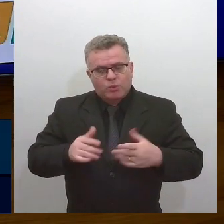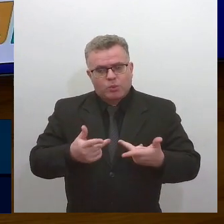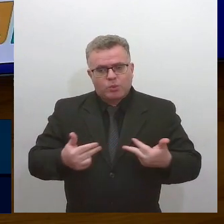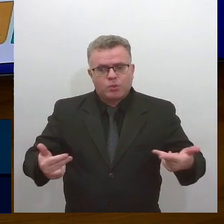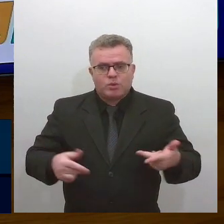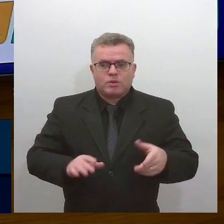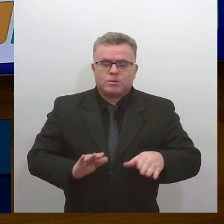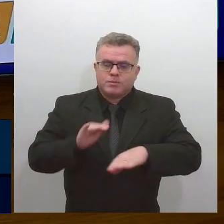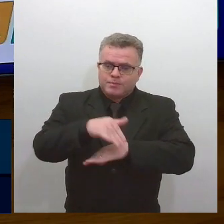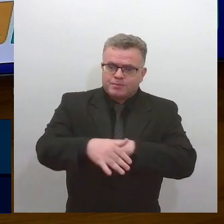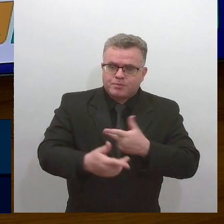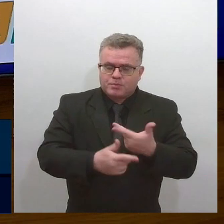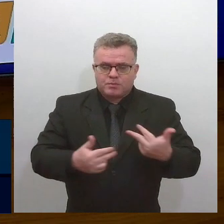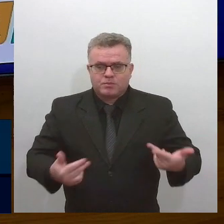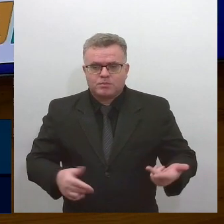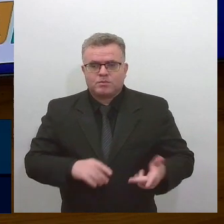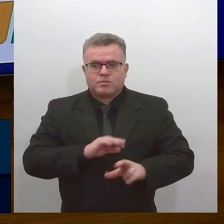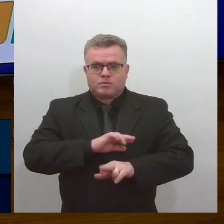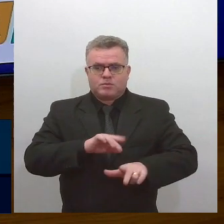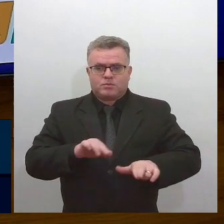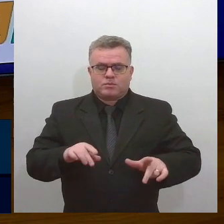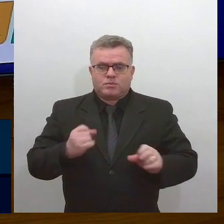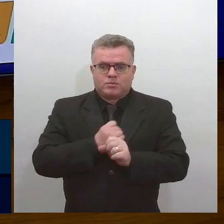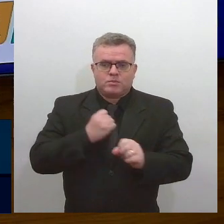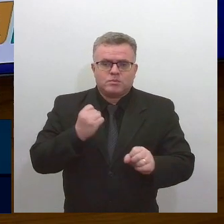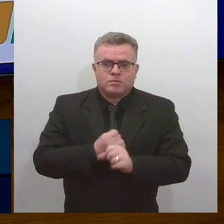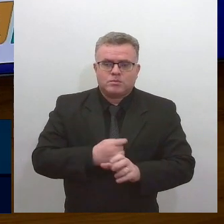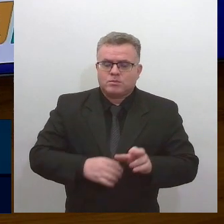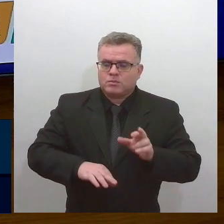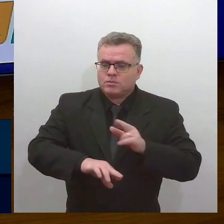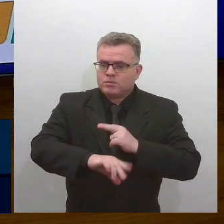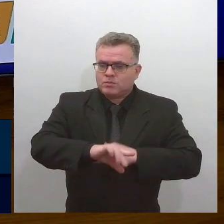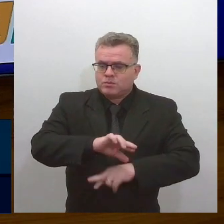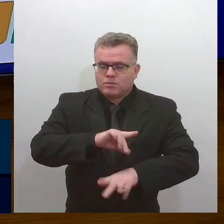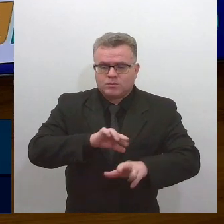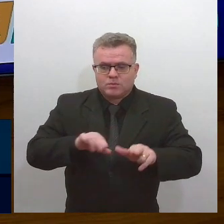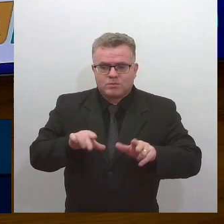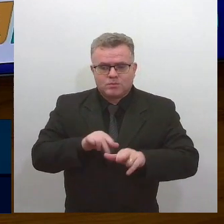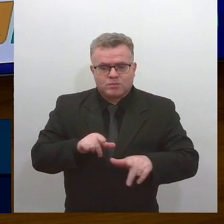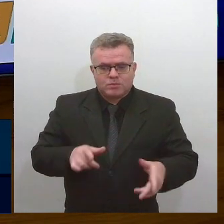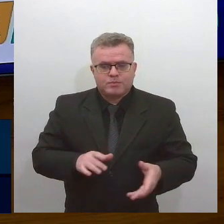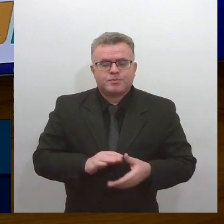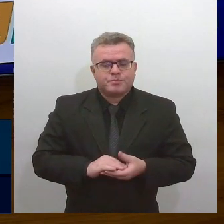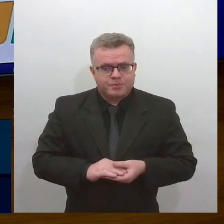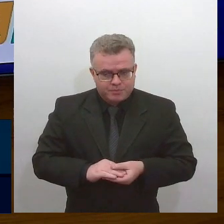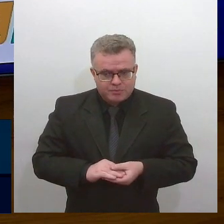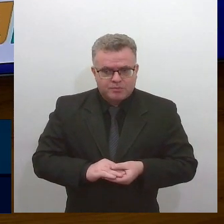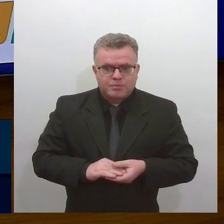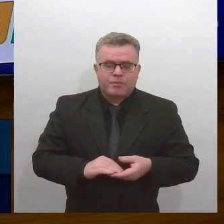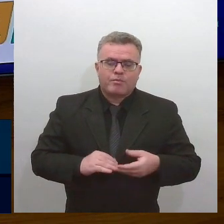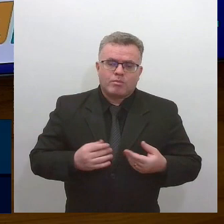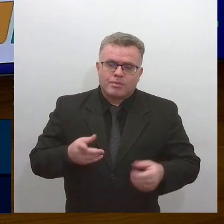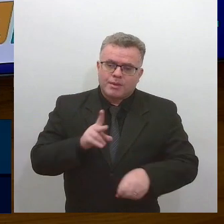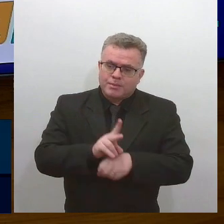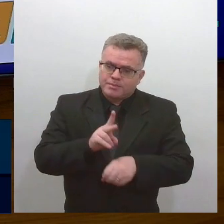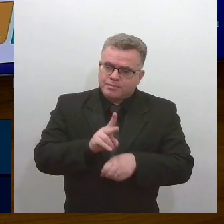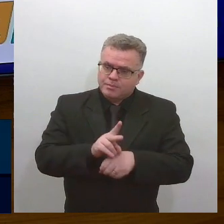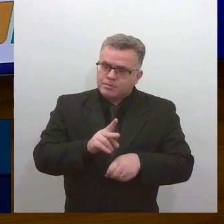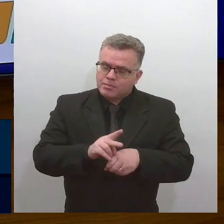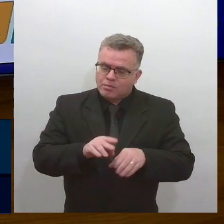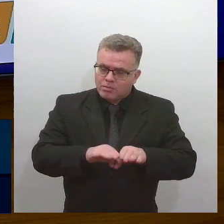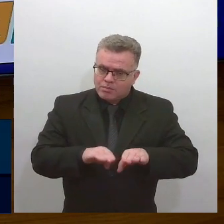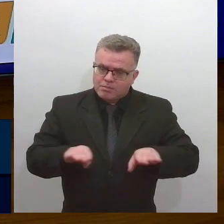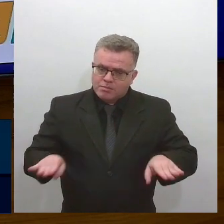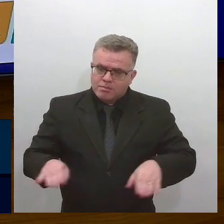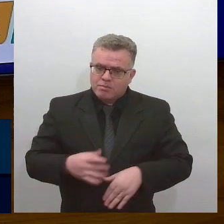Porto e assim sucessivamente para manutenção rodoviária em 2023 nós executamos mais de